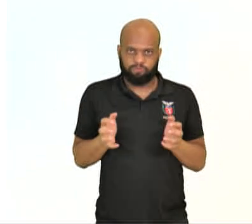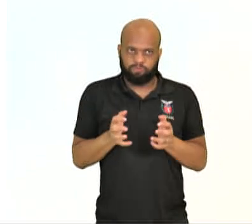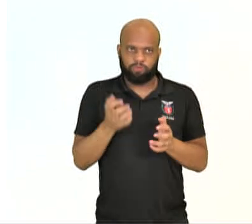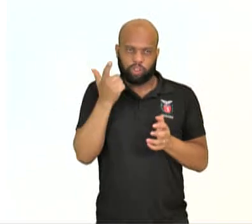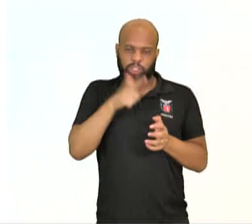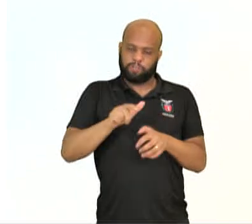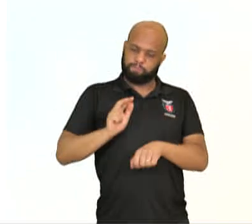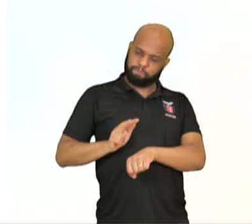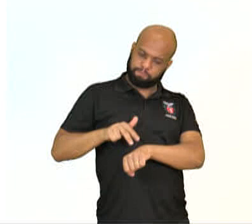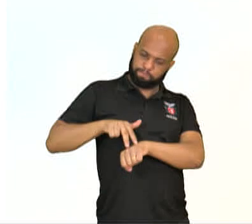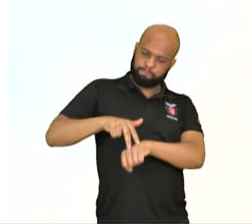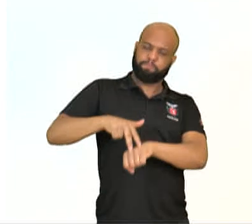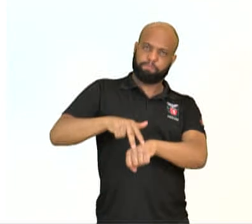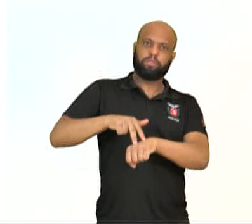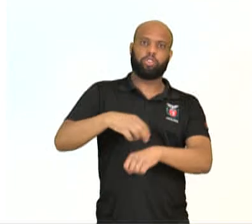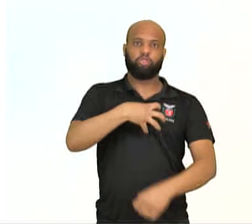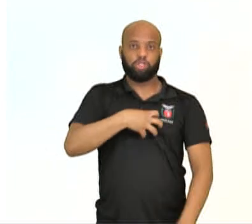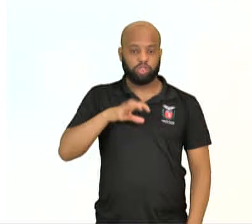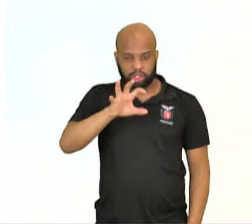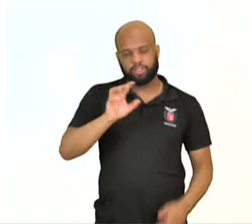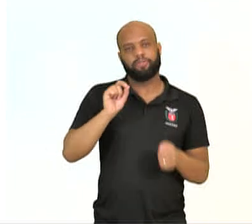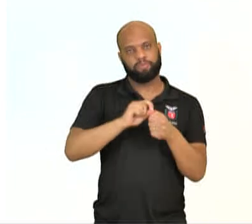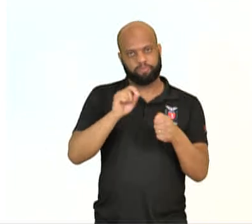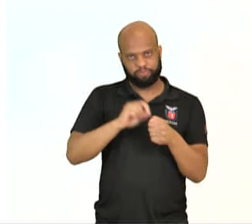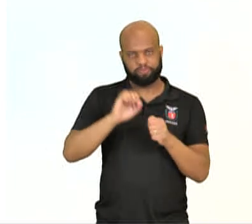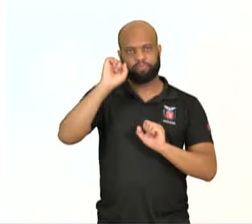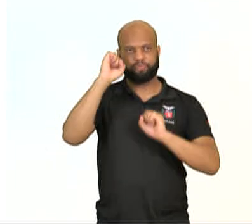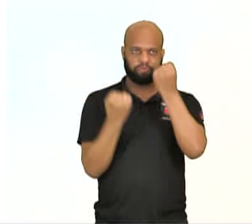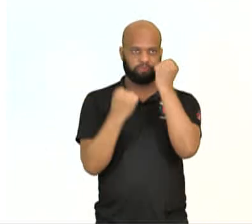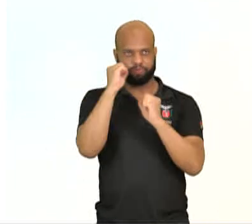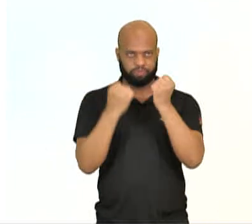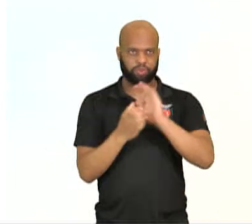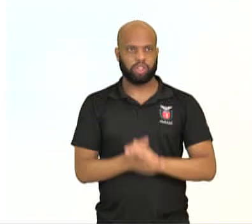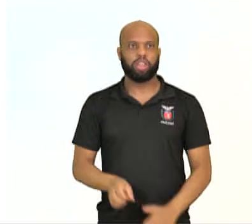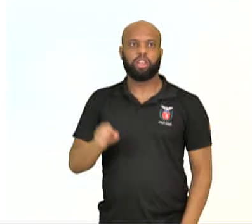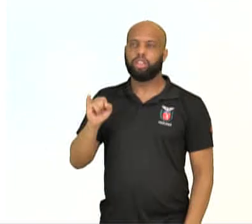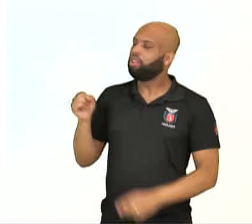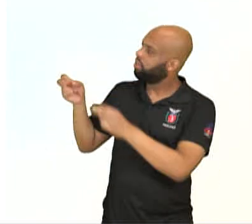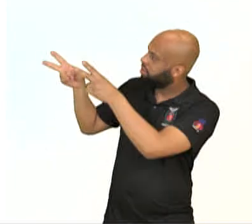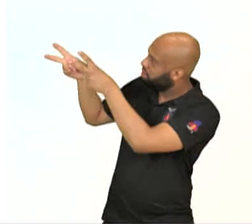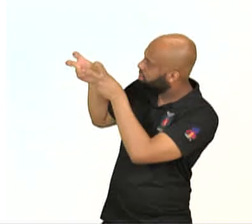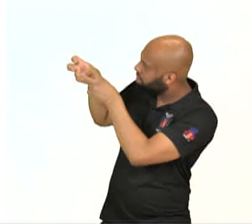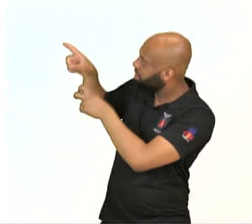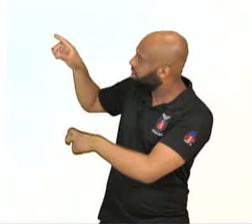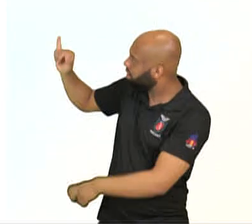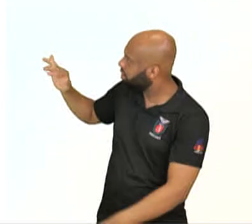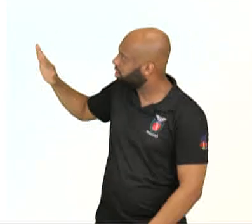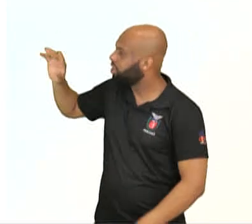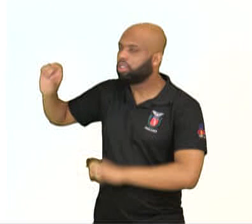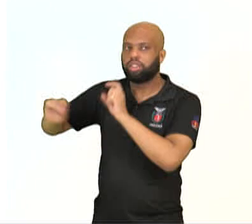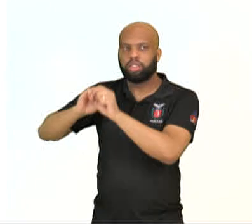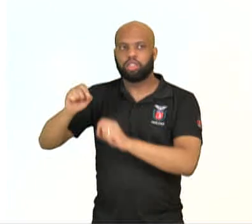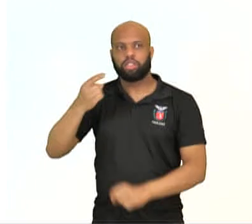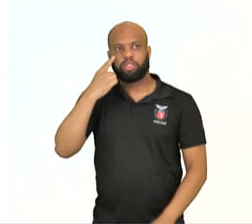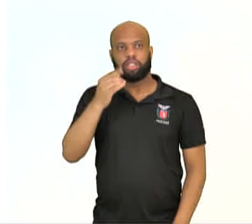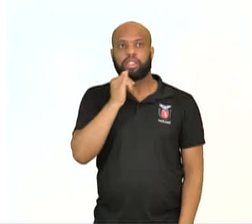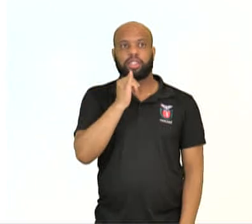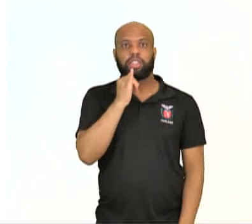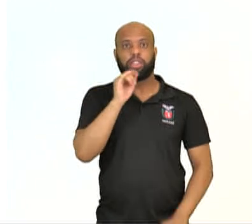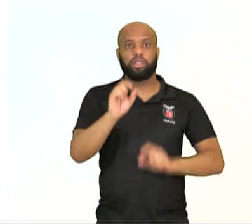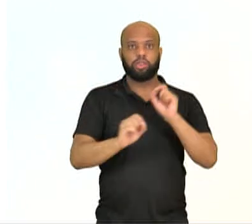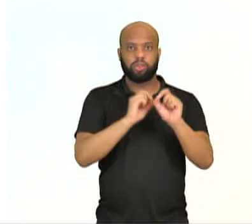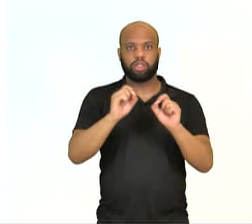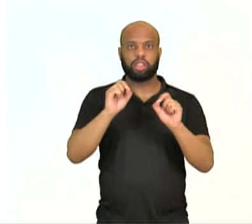sustentação corporal para a realização do exercício. Se nós observarmos na imagem, nós temos o exemplo do